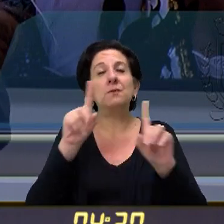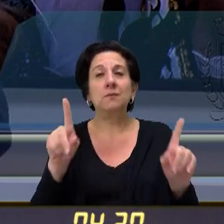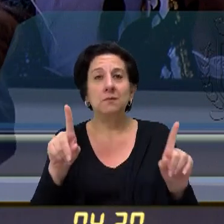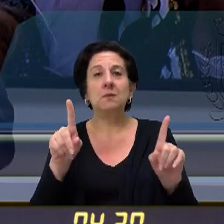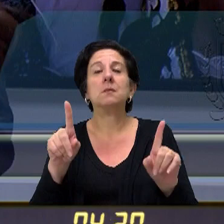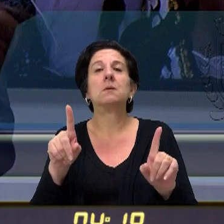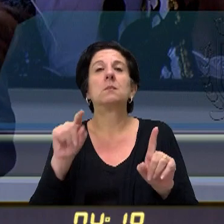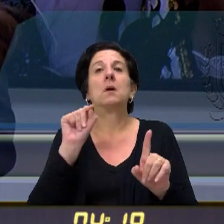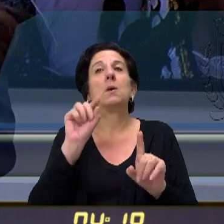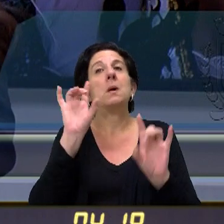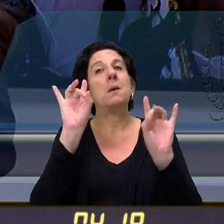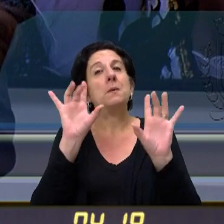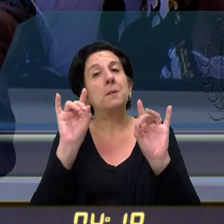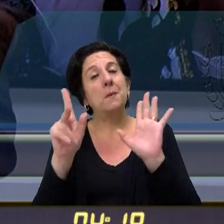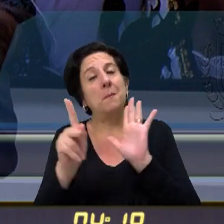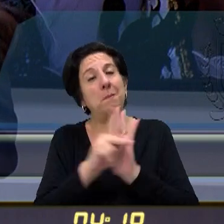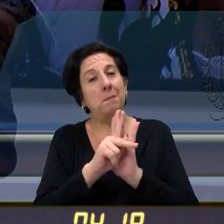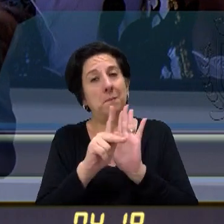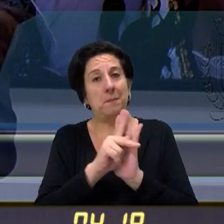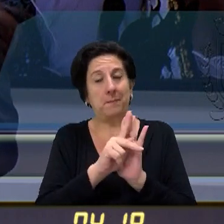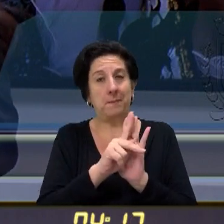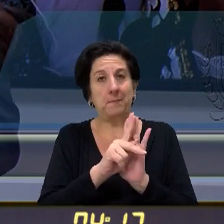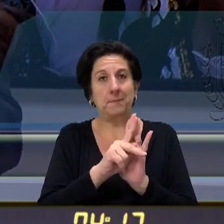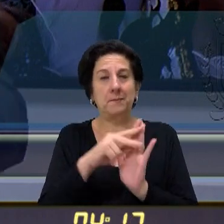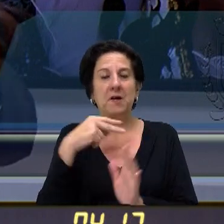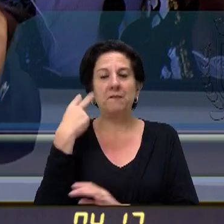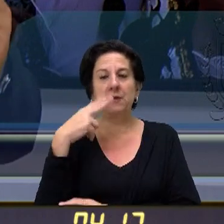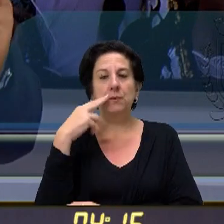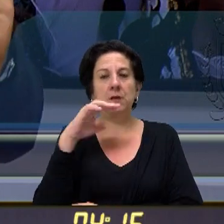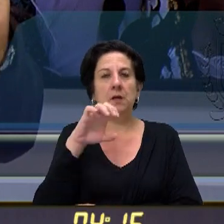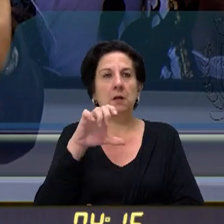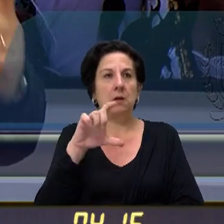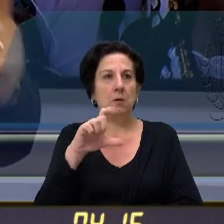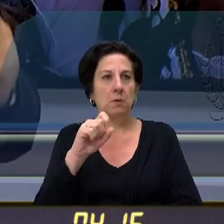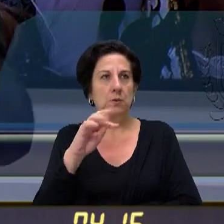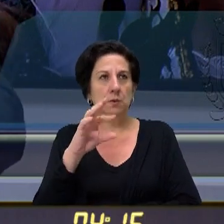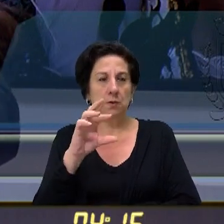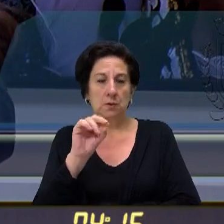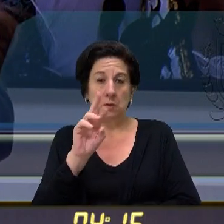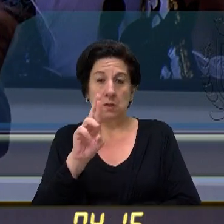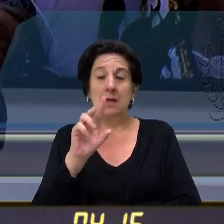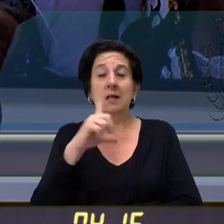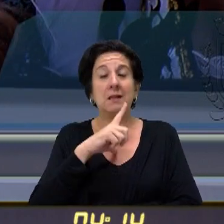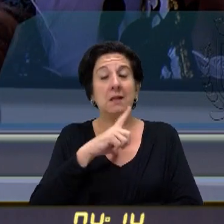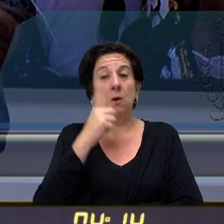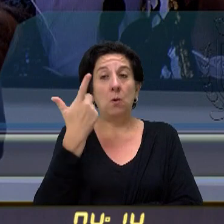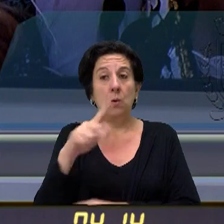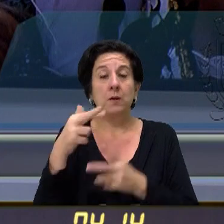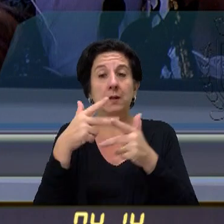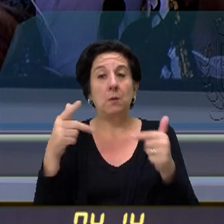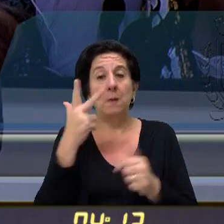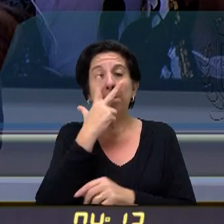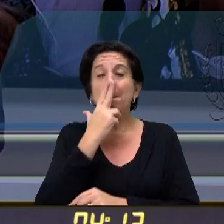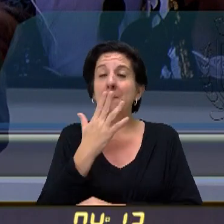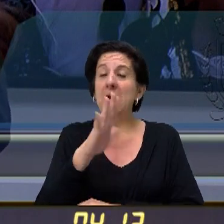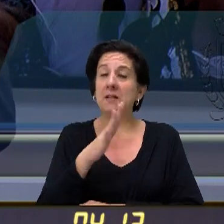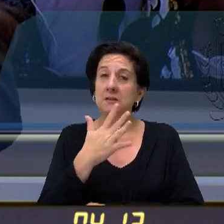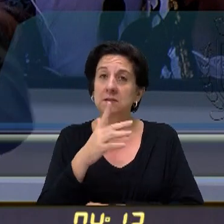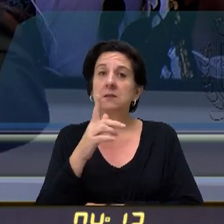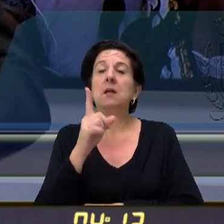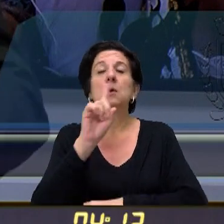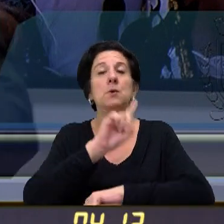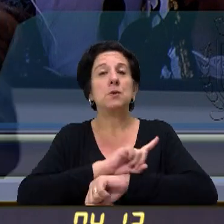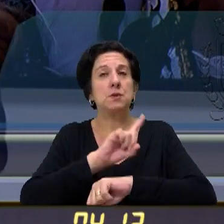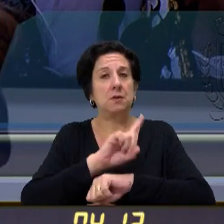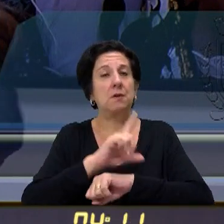para situações específicas. Vereador Eustor, existe mais uma outra situação semelhante a essa, que daqui a uns dias